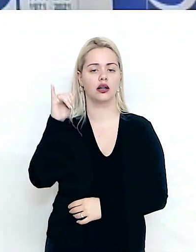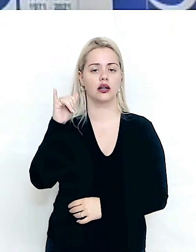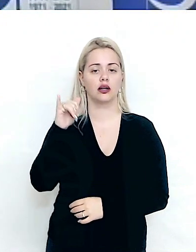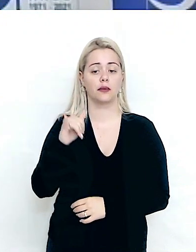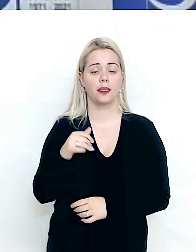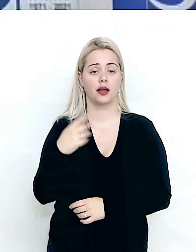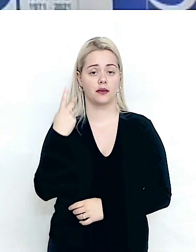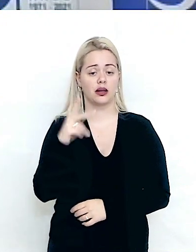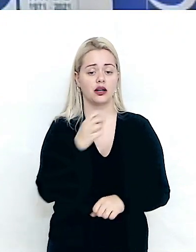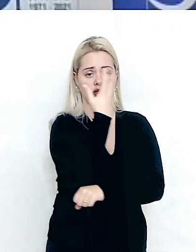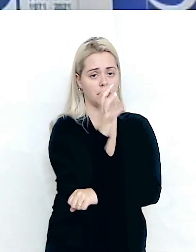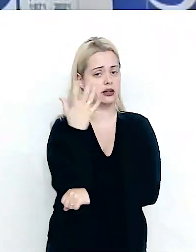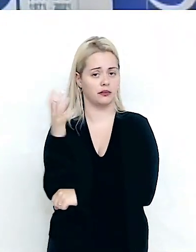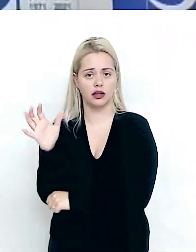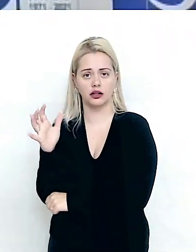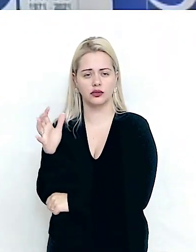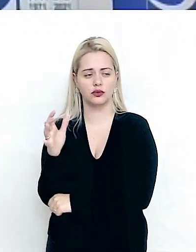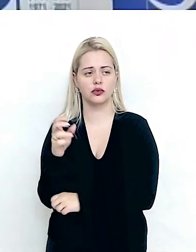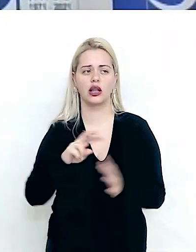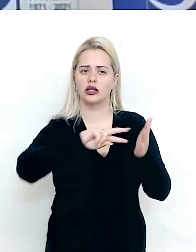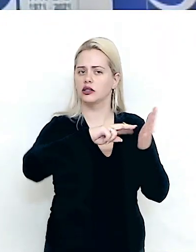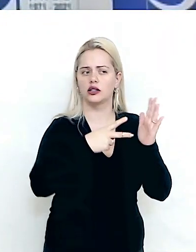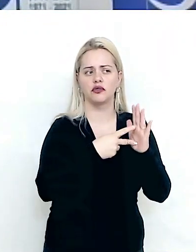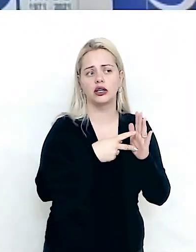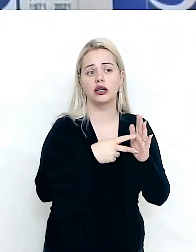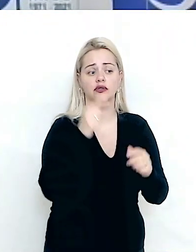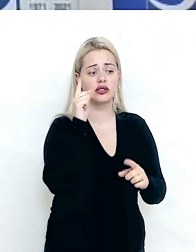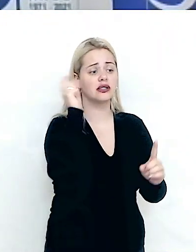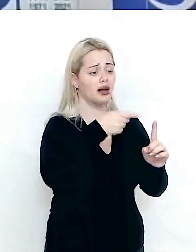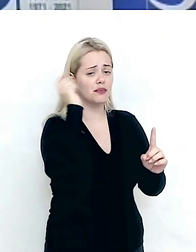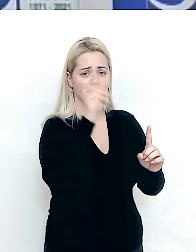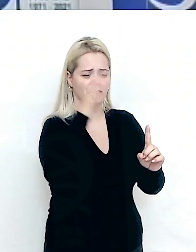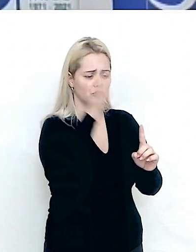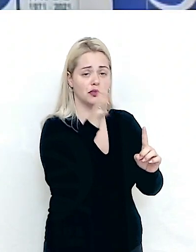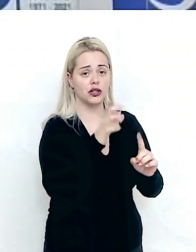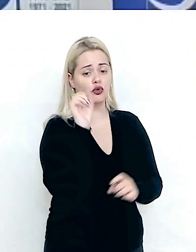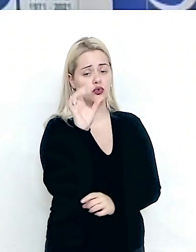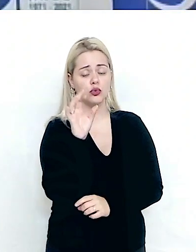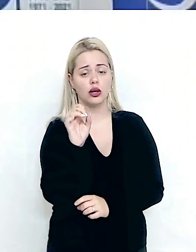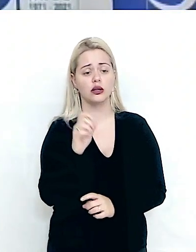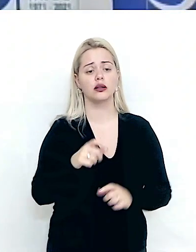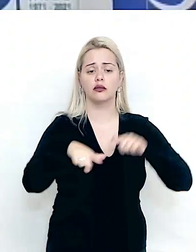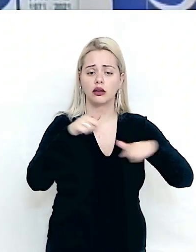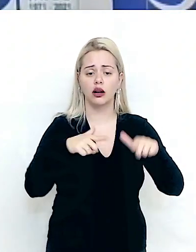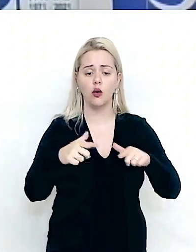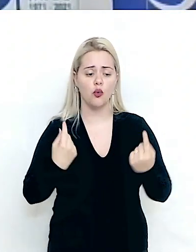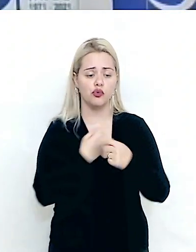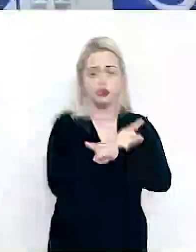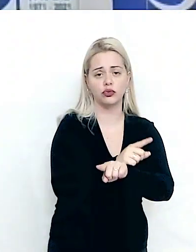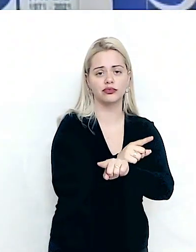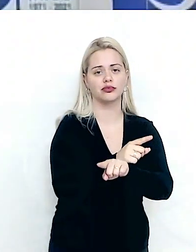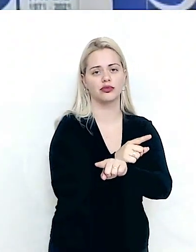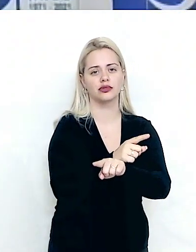por causa de desmatamento, significa que você estará punindo aqueles que estão comprometidos e atuando contra o desmatamento. É